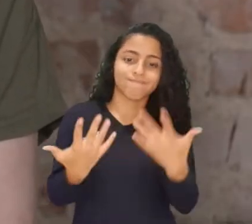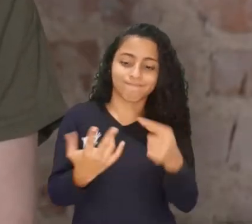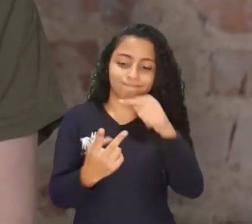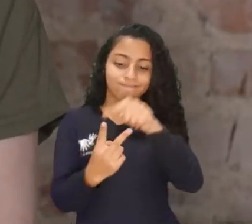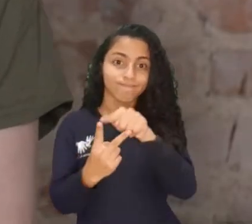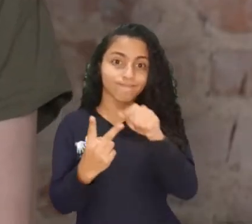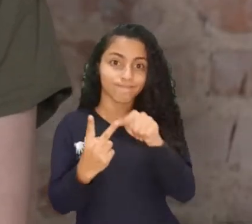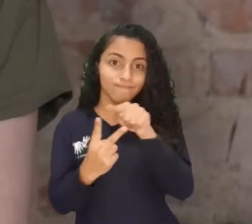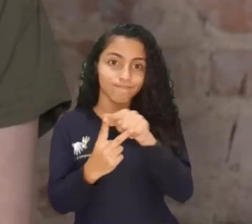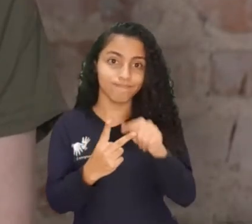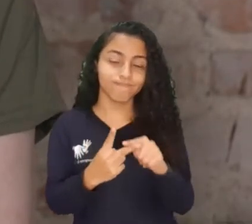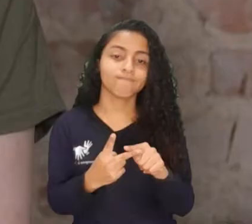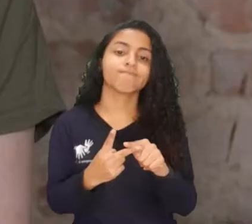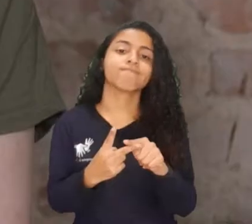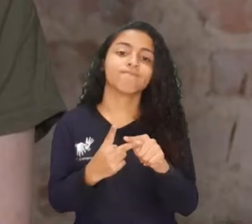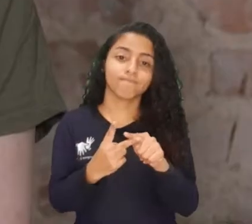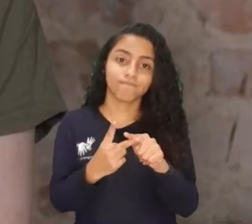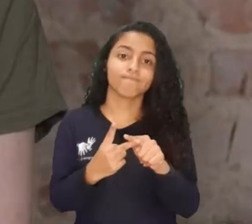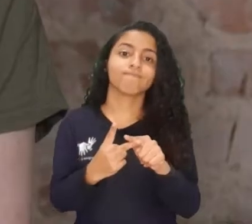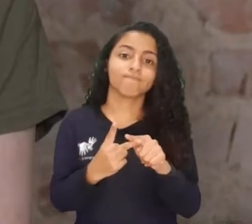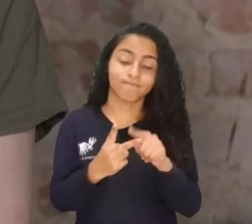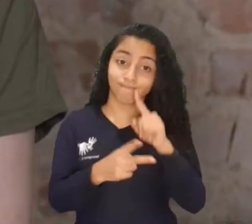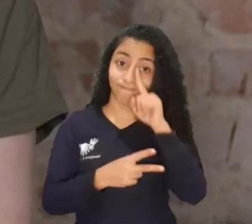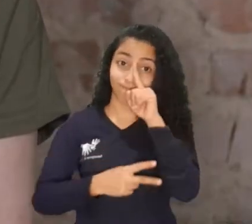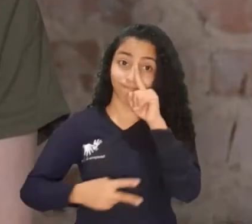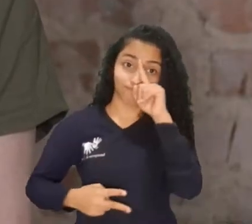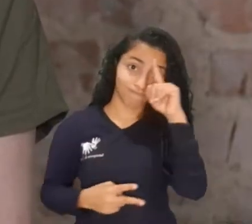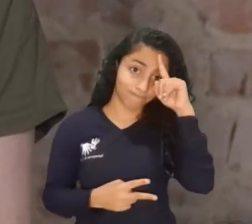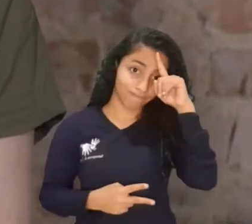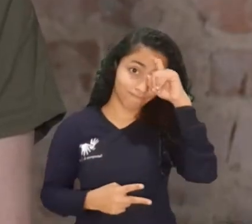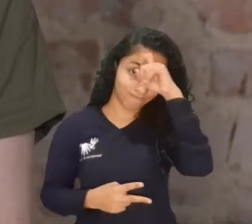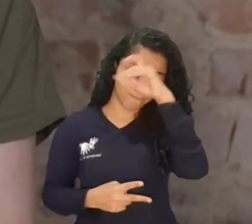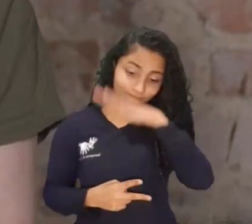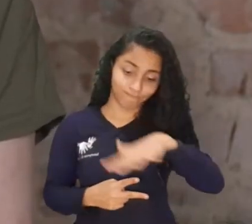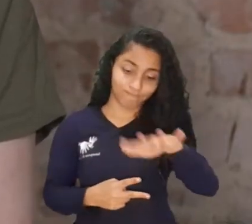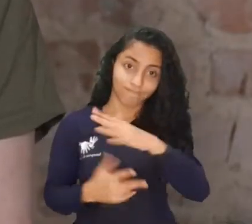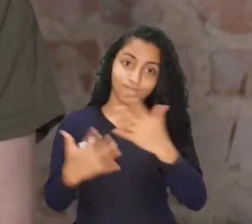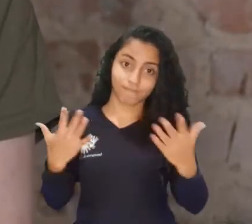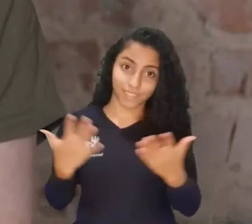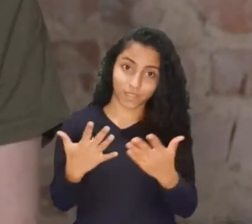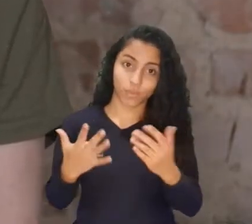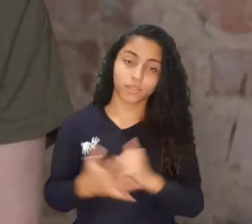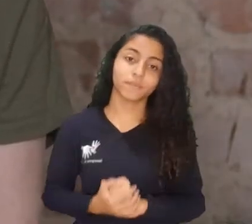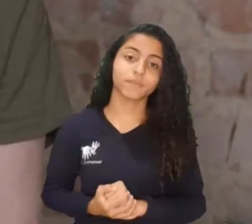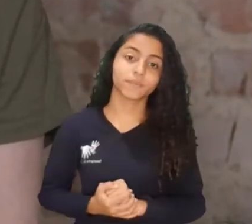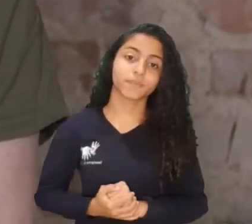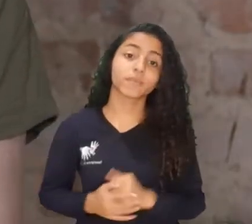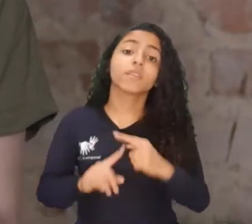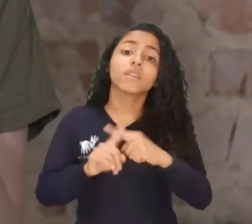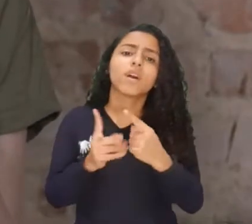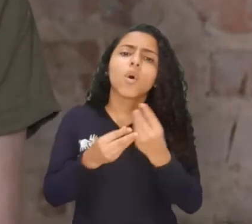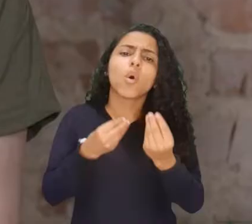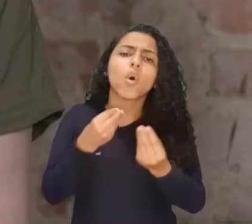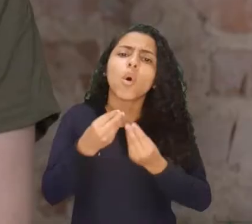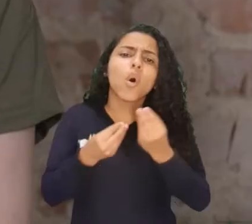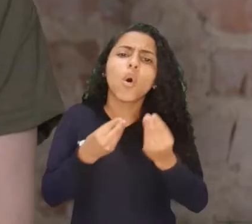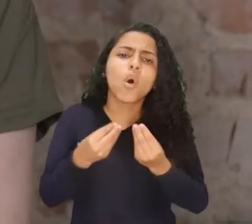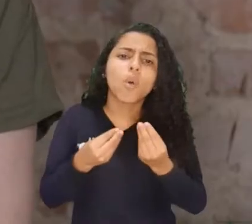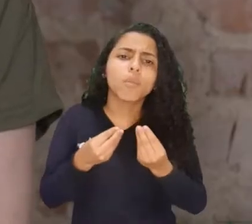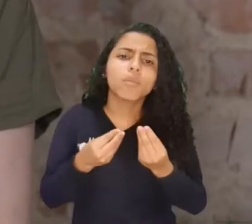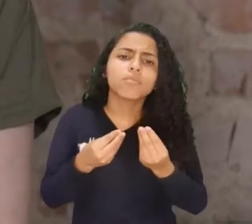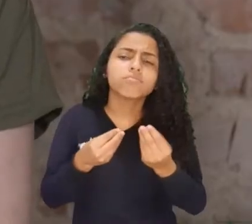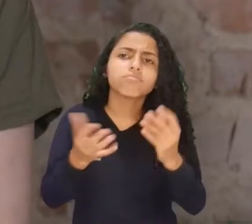são um desafio para a humanidade atualmente. Mas como as mudanças climáticas impactam